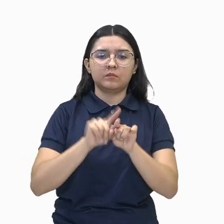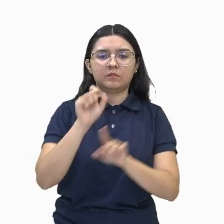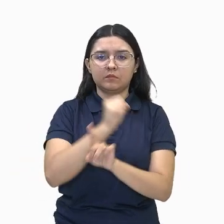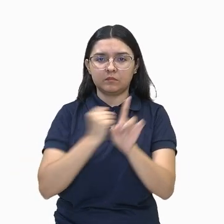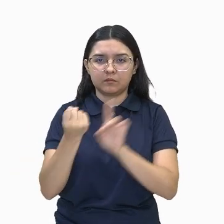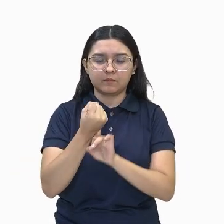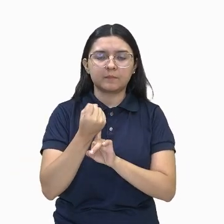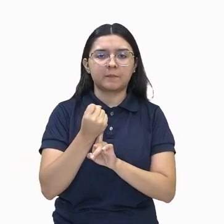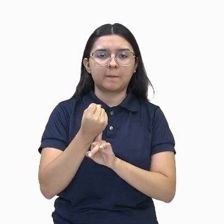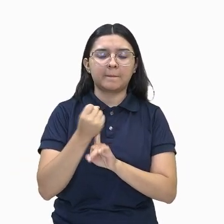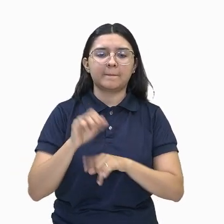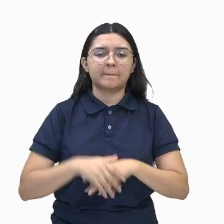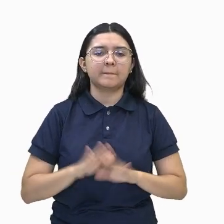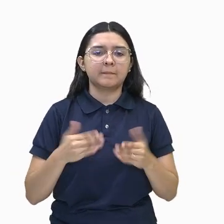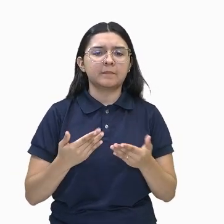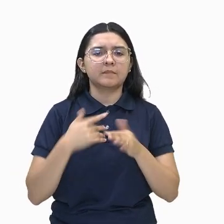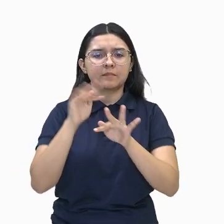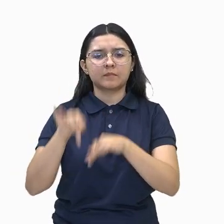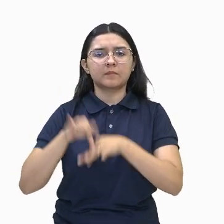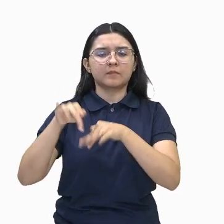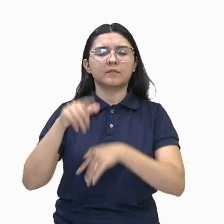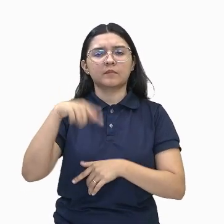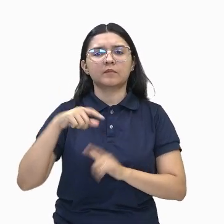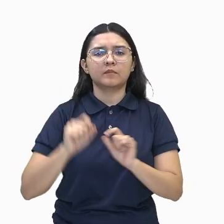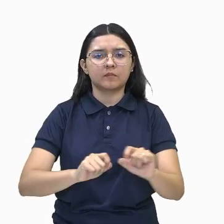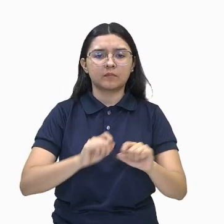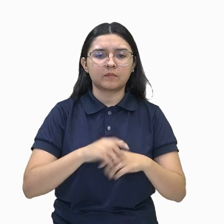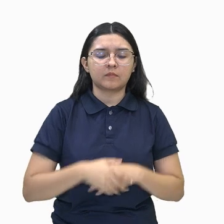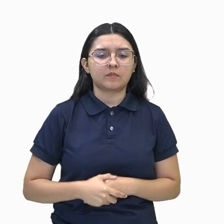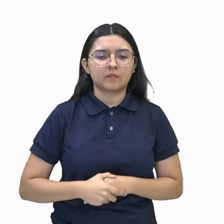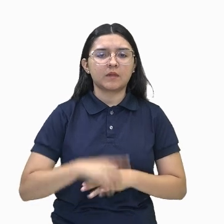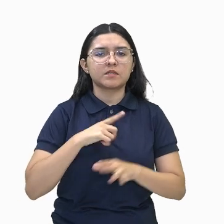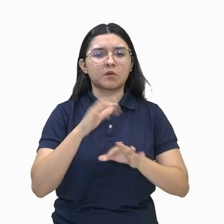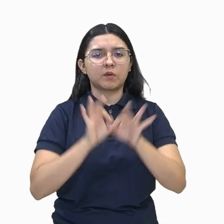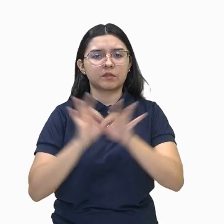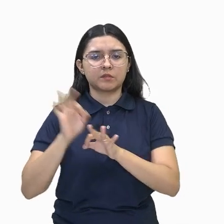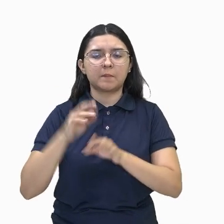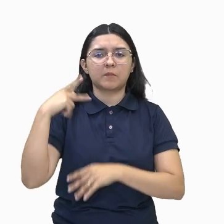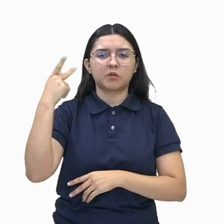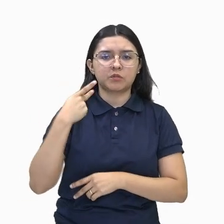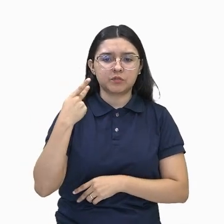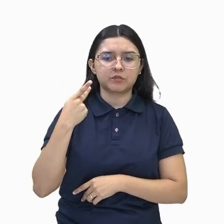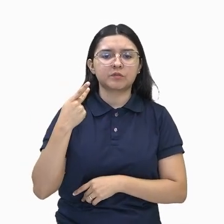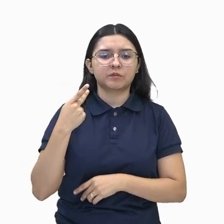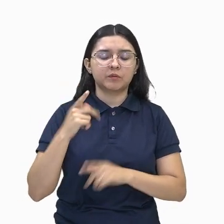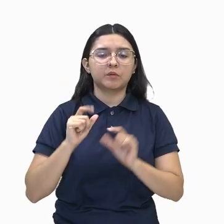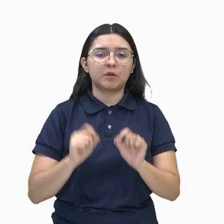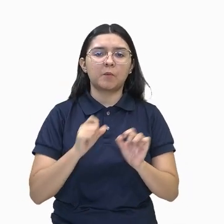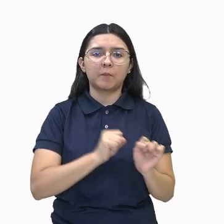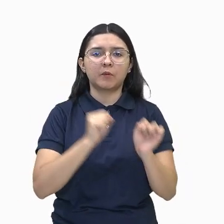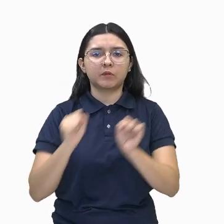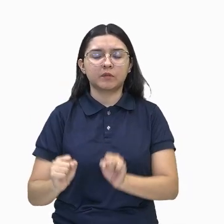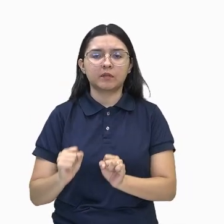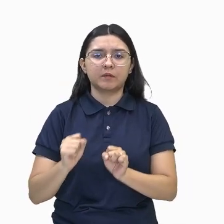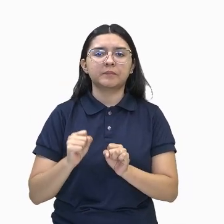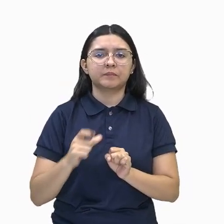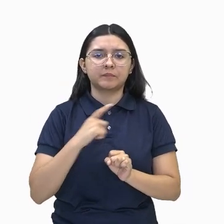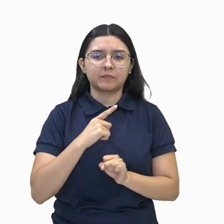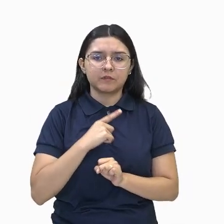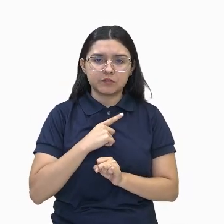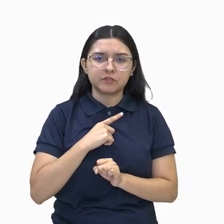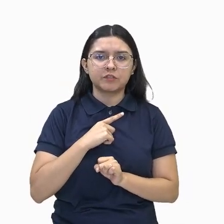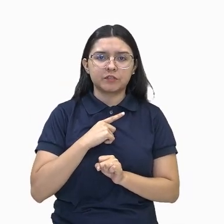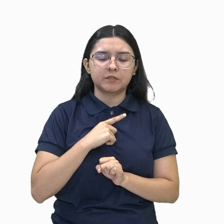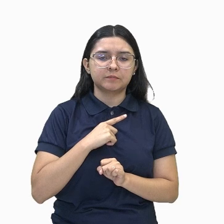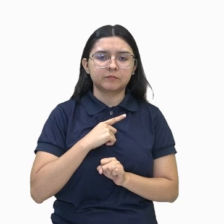social. Quando a gente fala de feudalismo, a gente está falando justamente dessa organização política onde o poder era descentralizado,